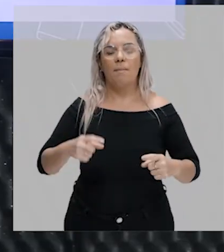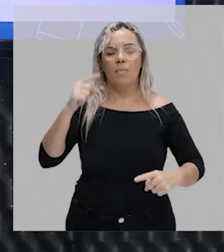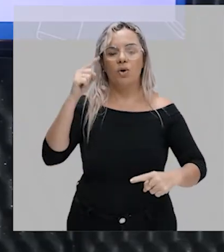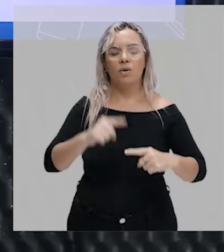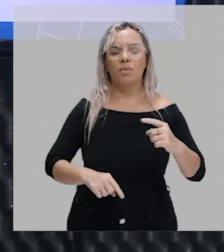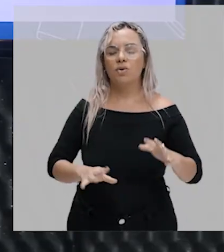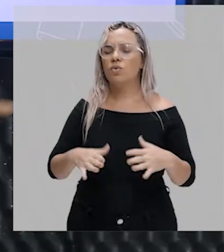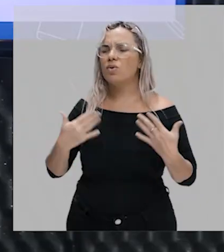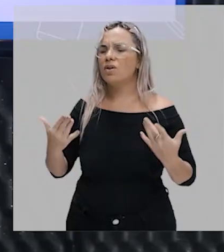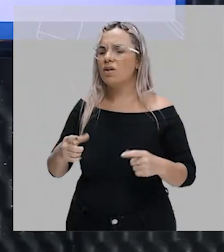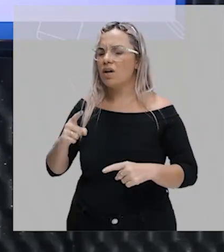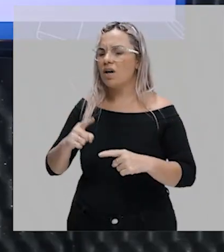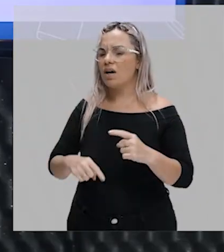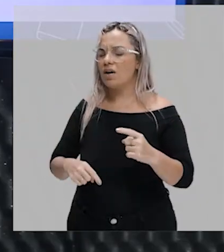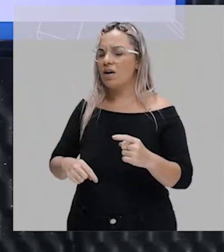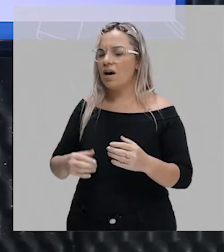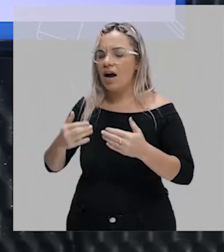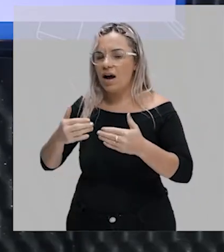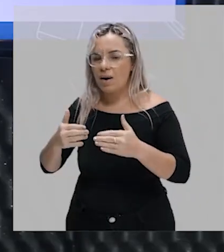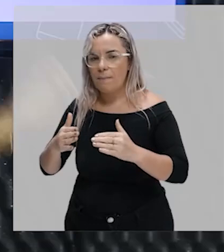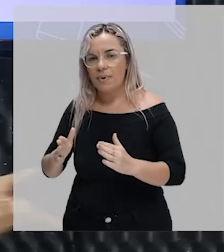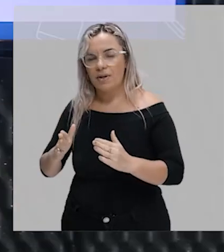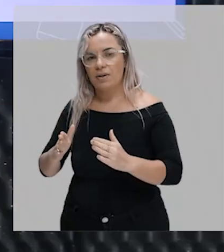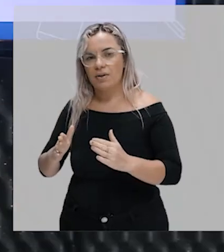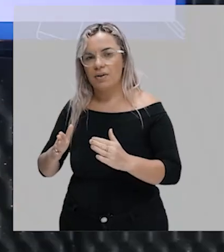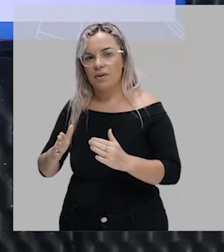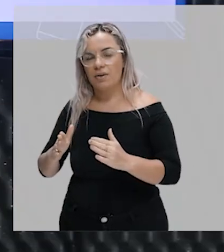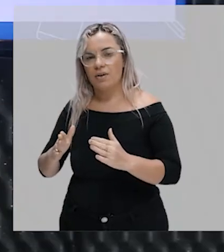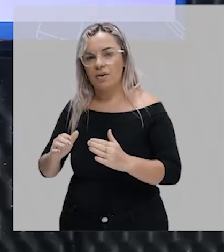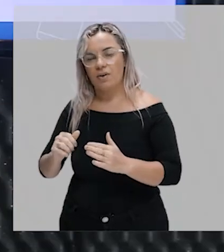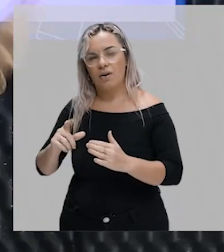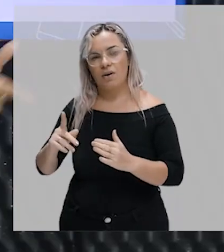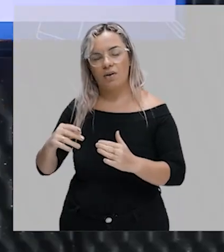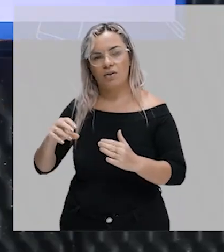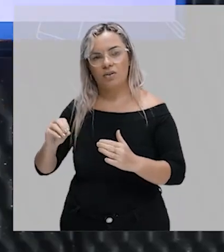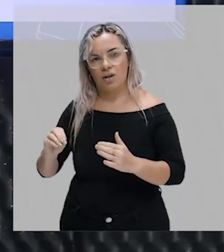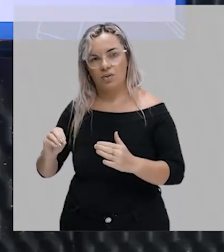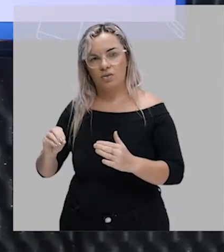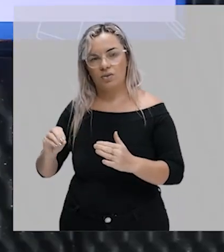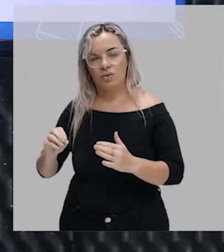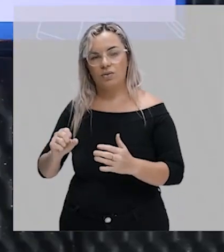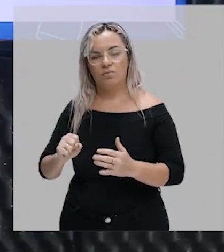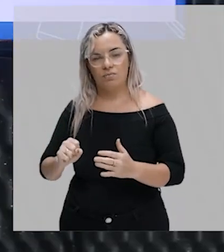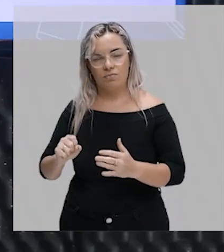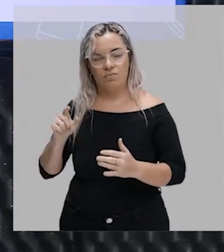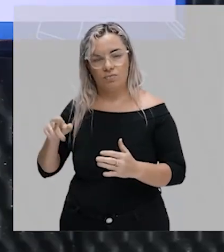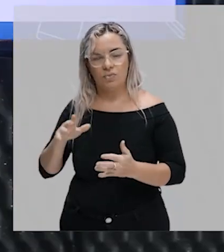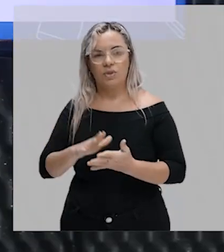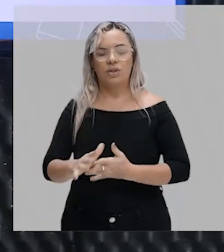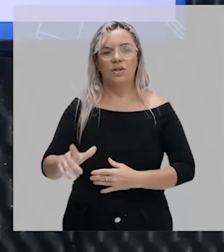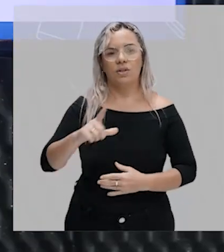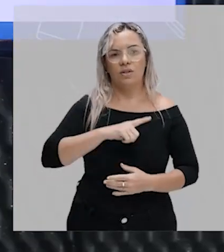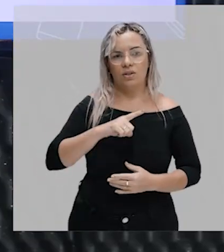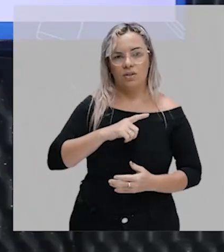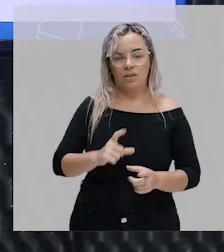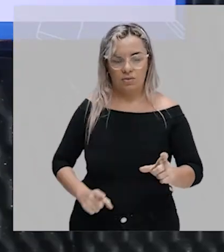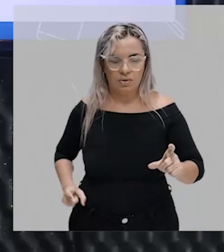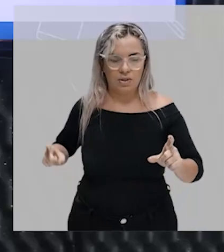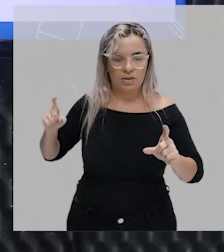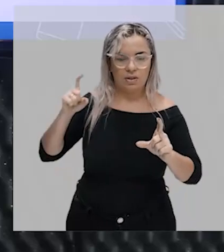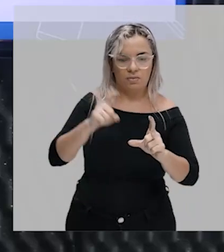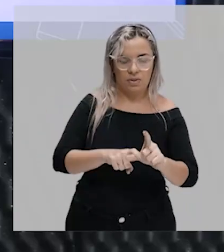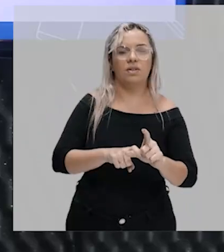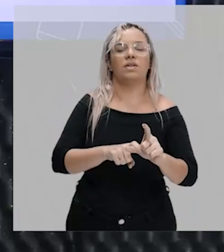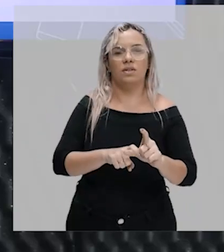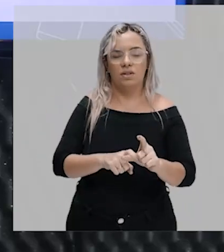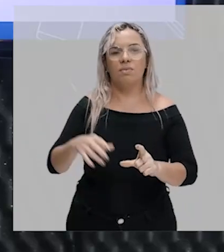proibido? Abrir. Abrir o quê? Os alhos, os pacotes de alho. Então, existe uma dependência. Se eu chegar e disser